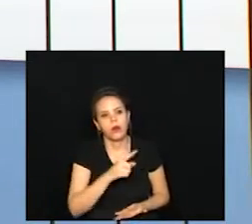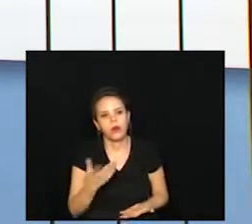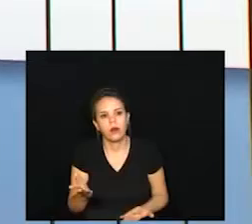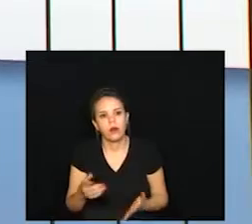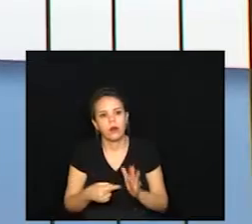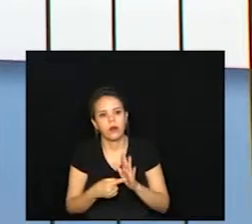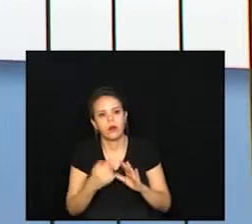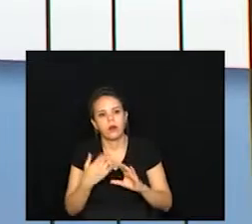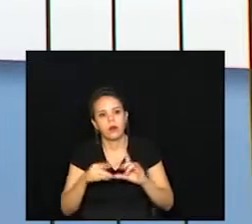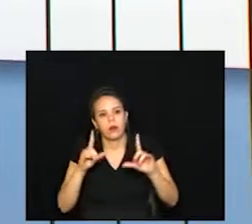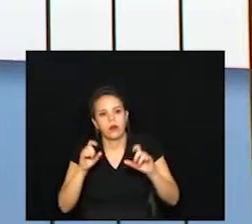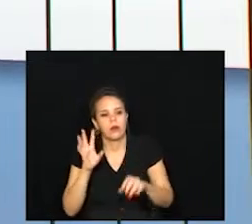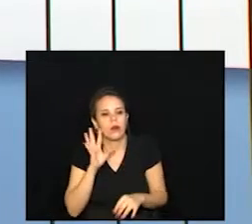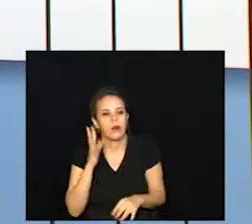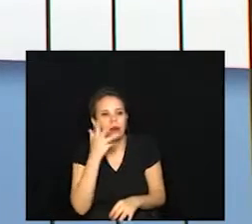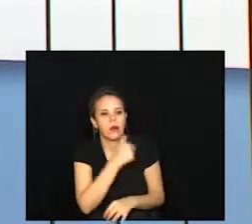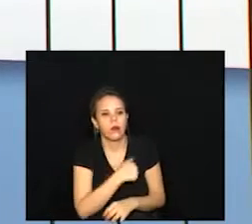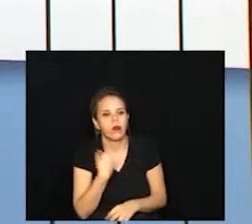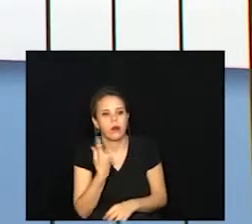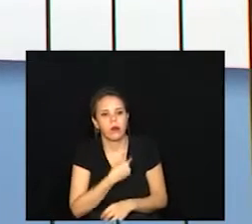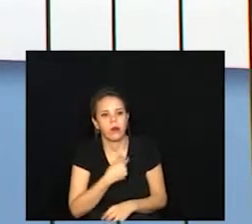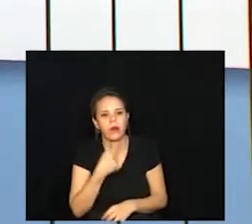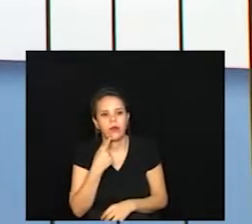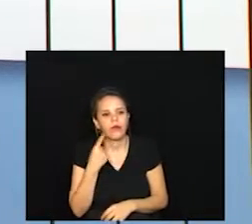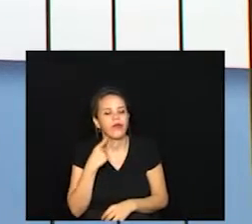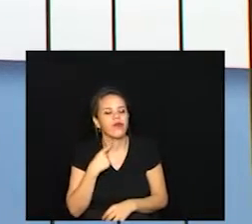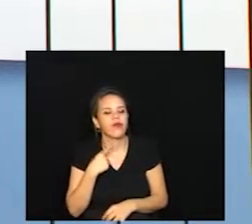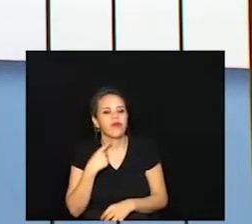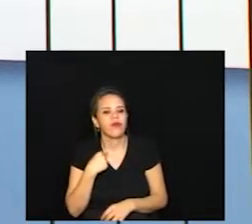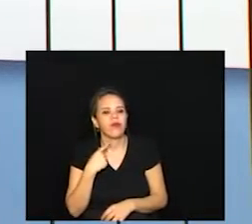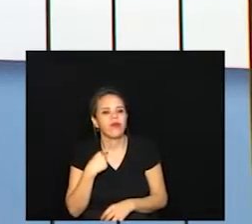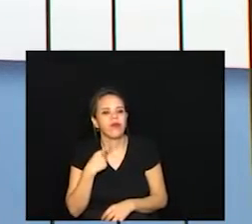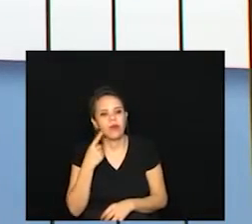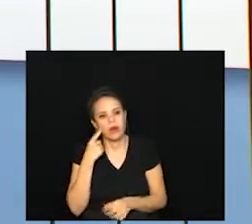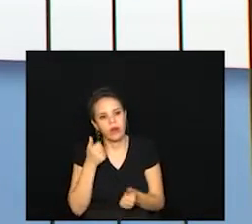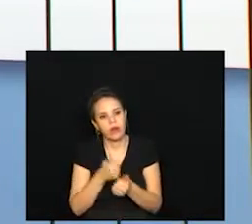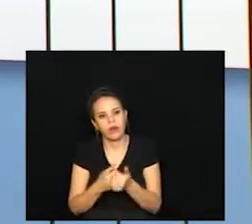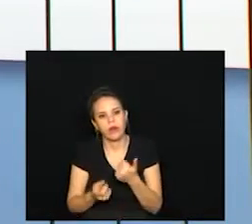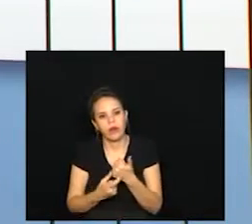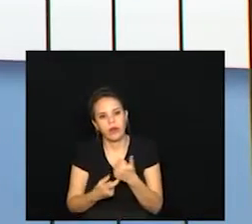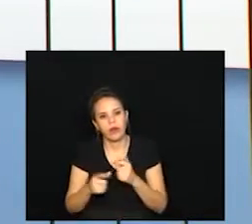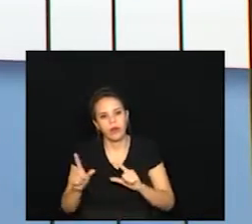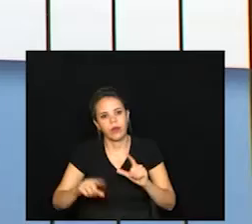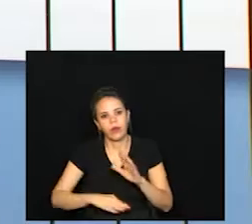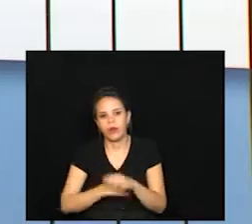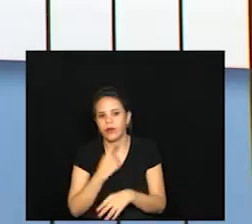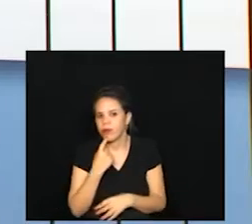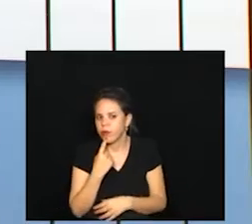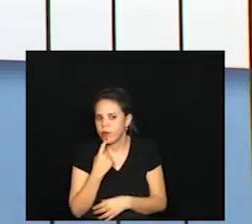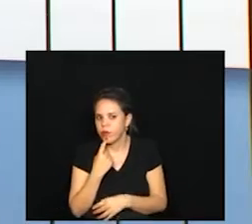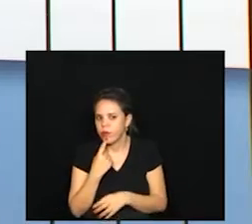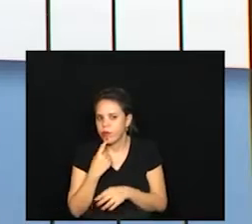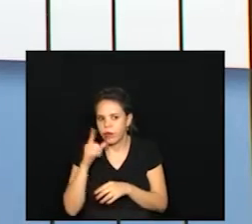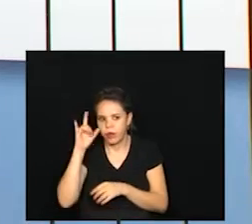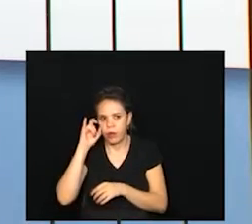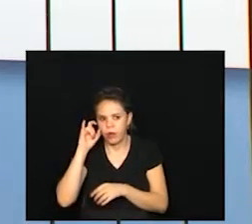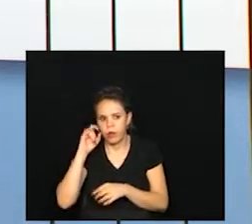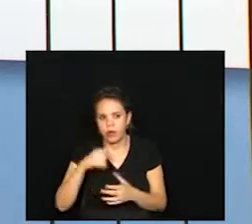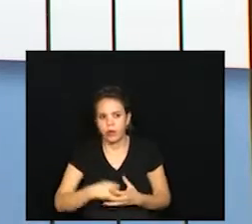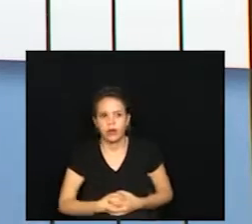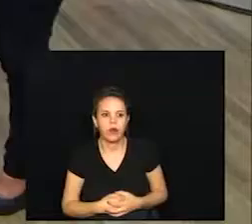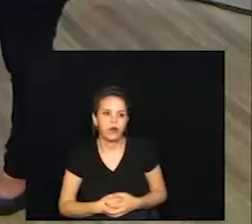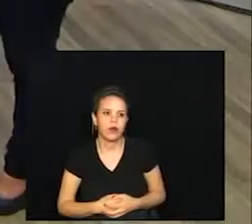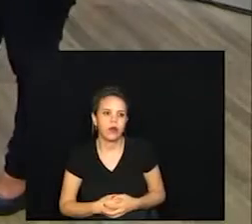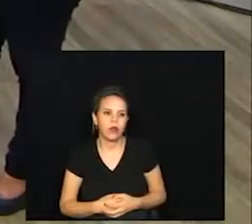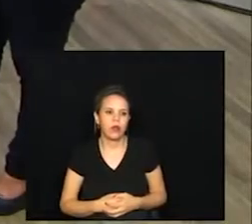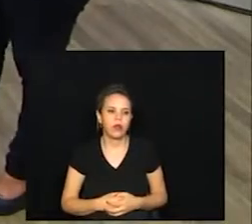já manda umas fotos lindas que deixa a gente com água na boca. Então, siga também a TV Câmara Campinas no Instagram e em nossas redes